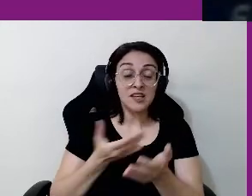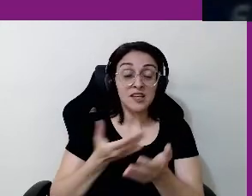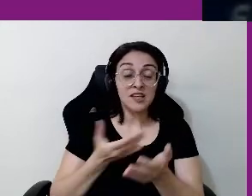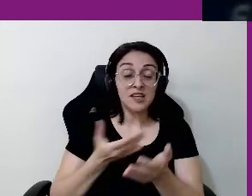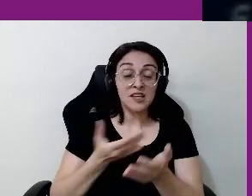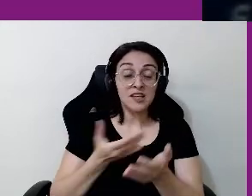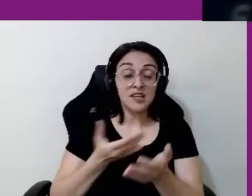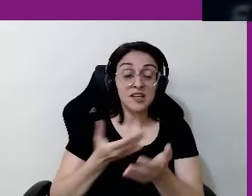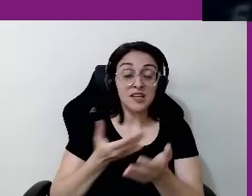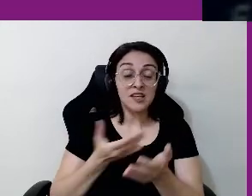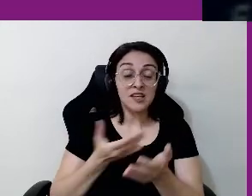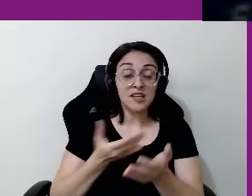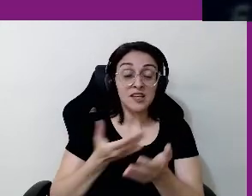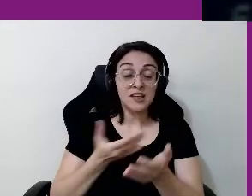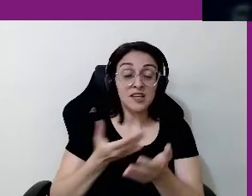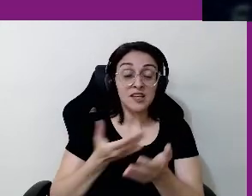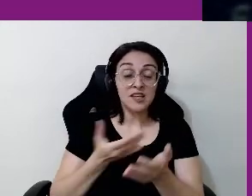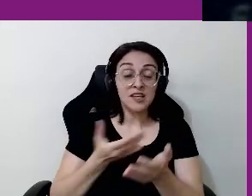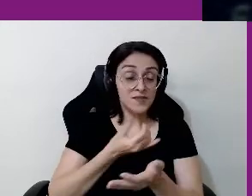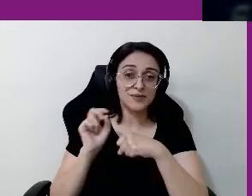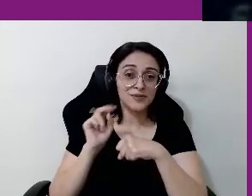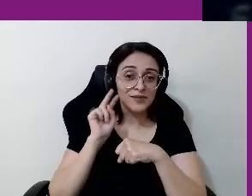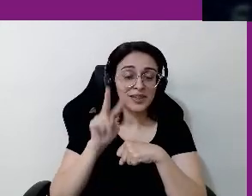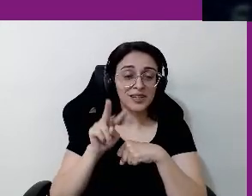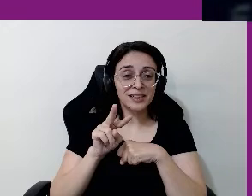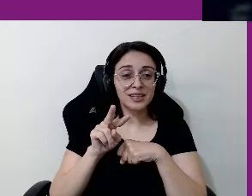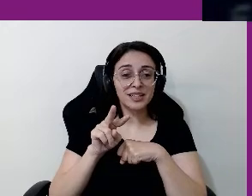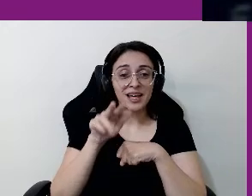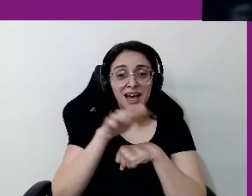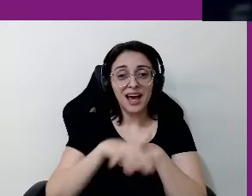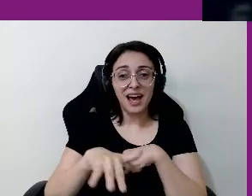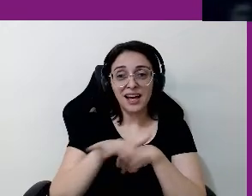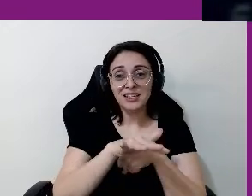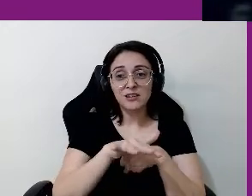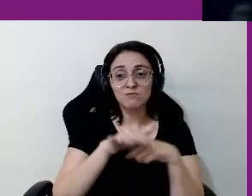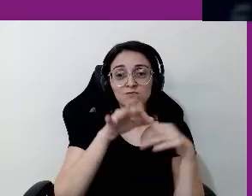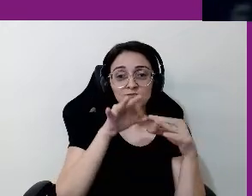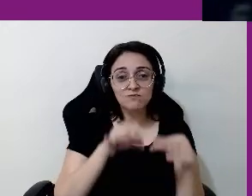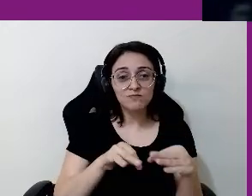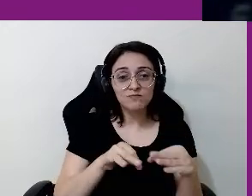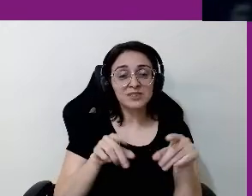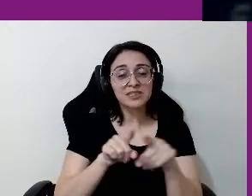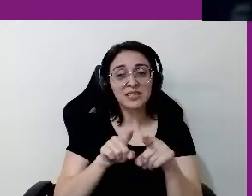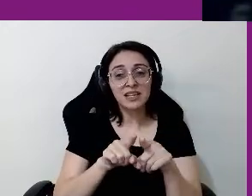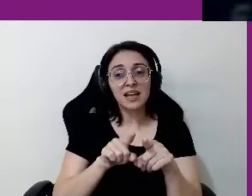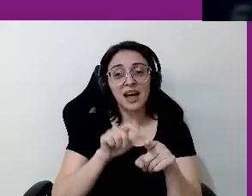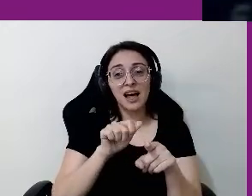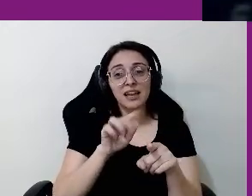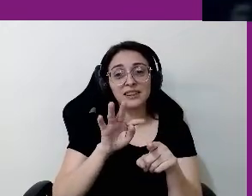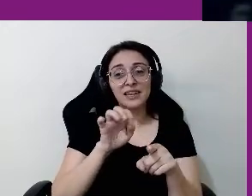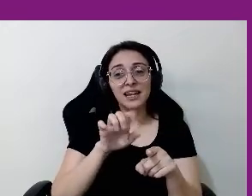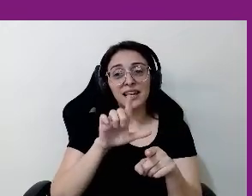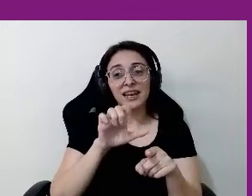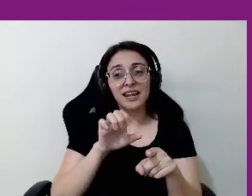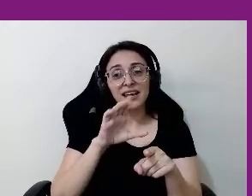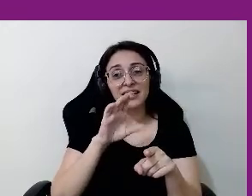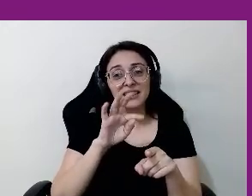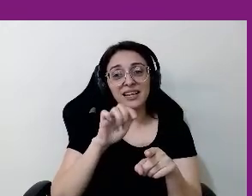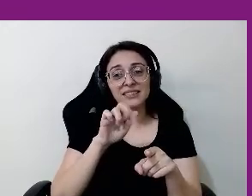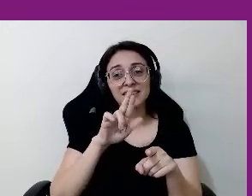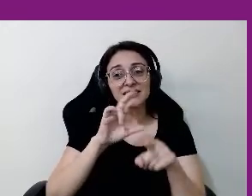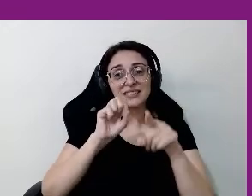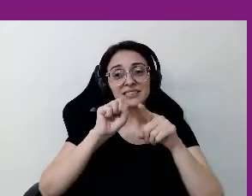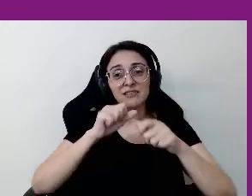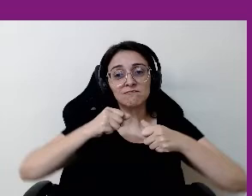infelizmente, ainda vê na Covid, em que você tem uma área de consolidação em atelectasia na base e esse